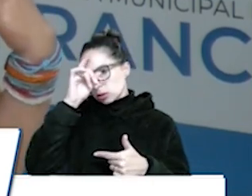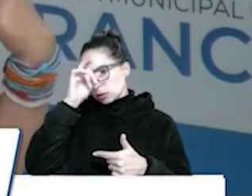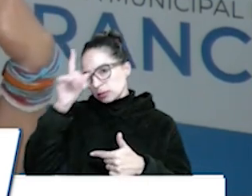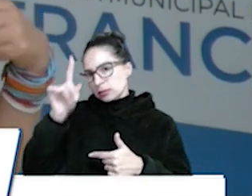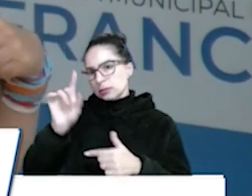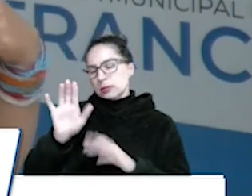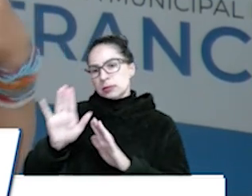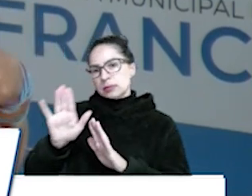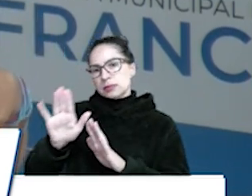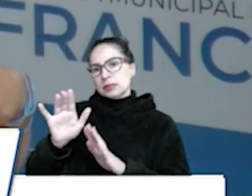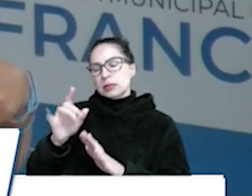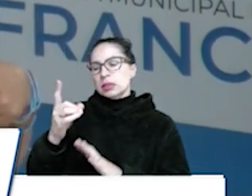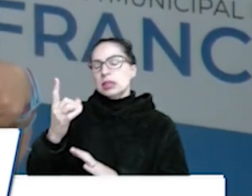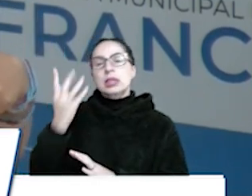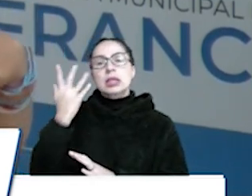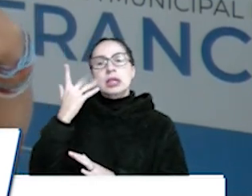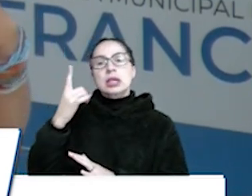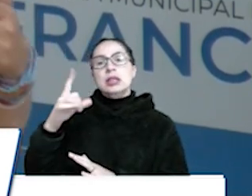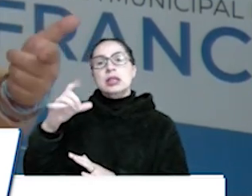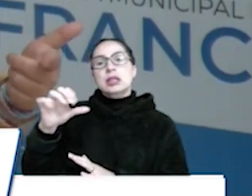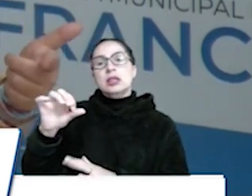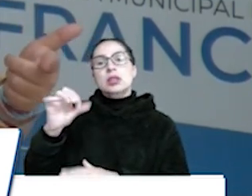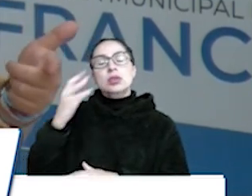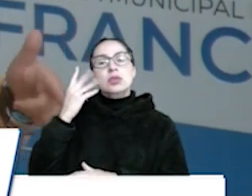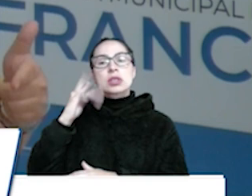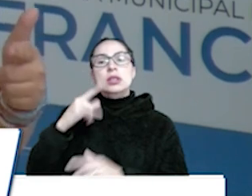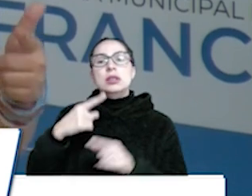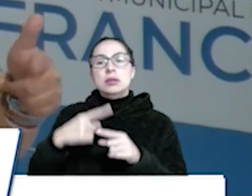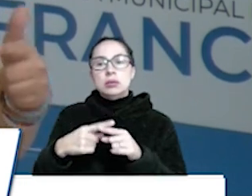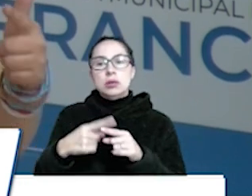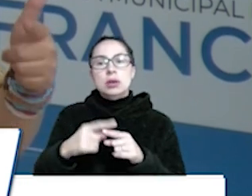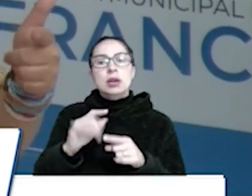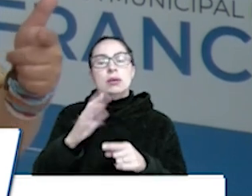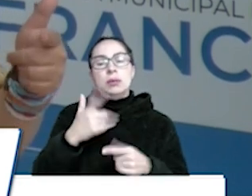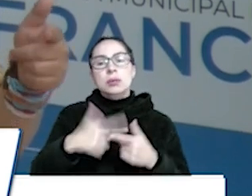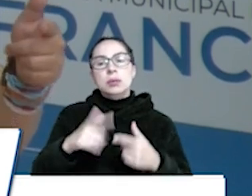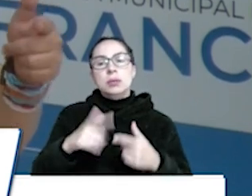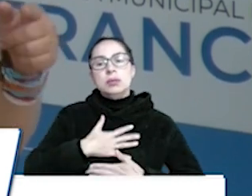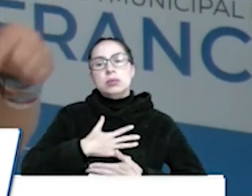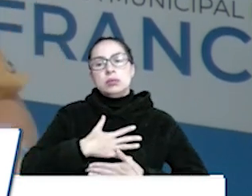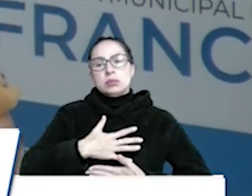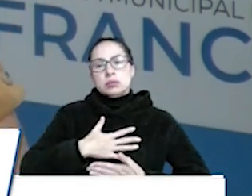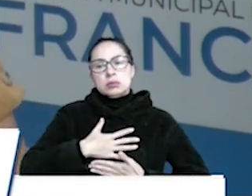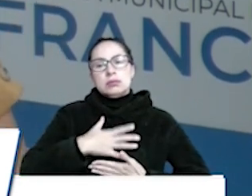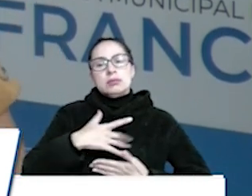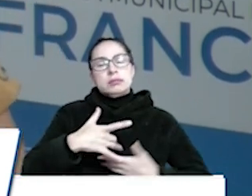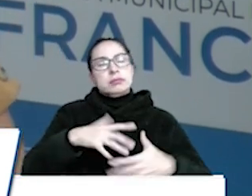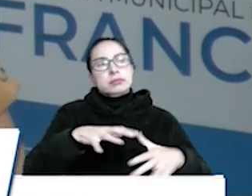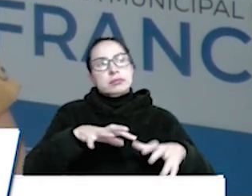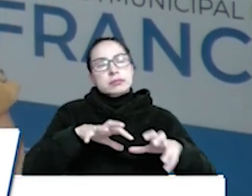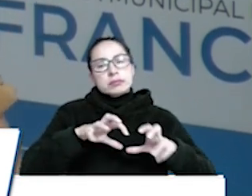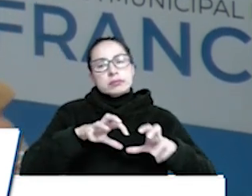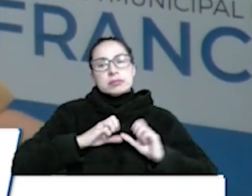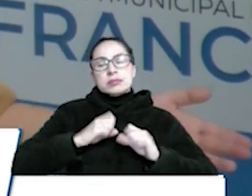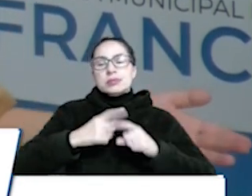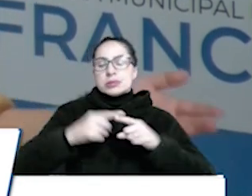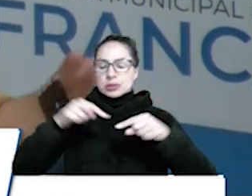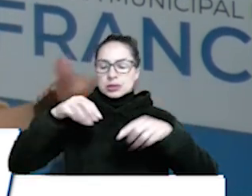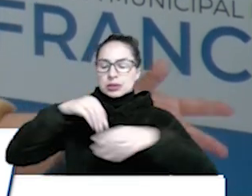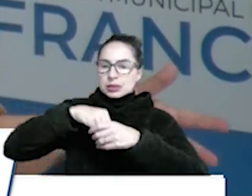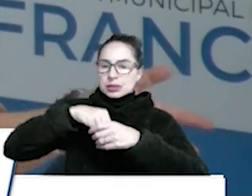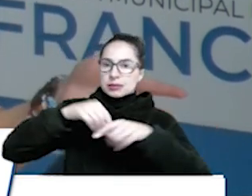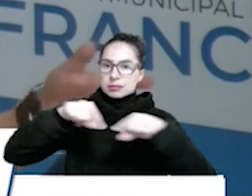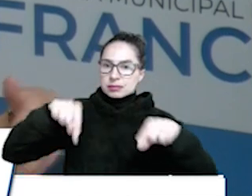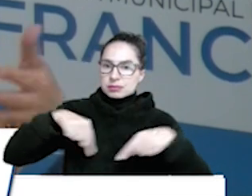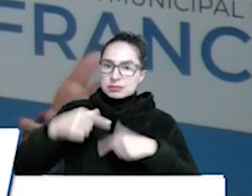19 dias por conta de asma que ela vem desenvolvendo a partir do seu local de trabalho, porque ela é